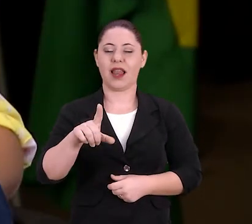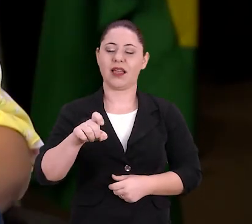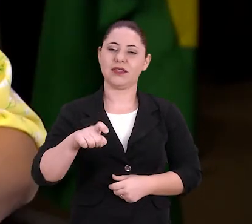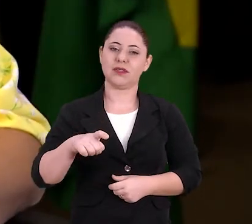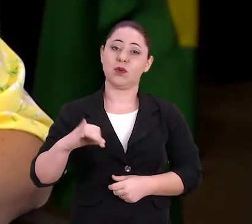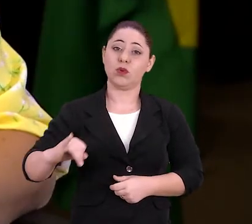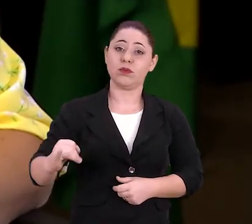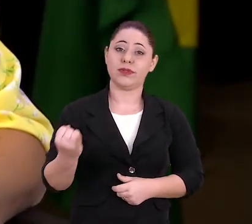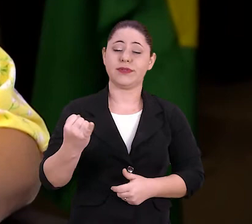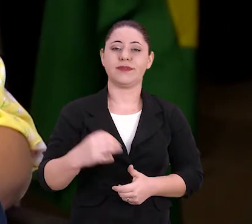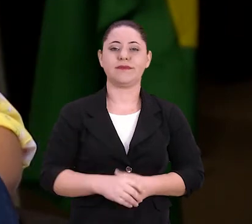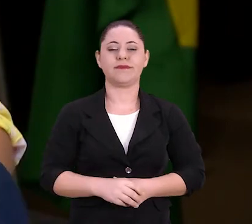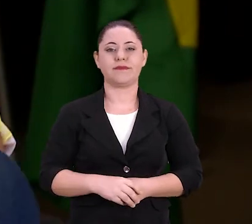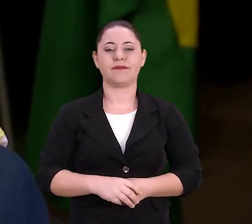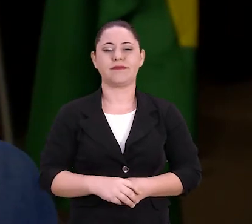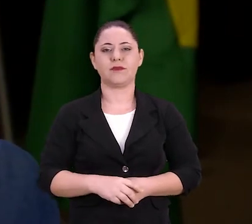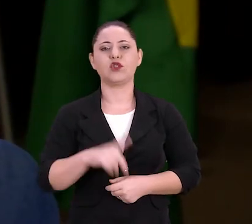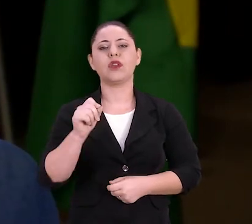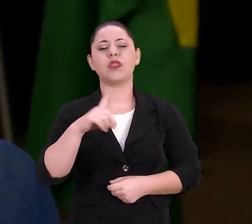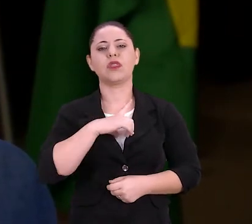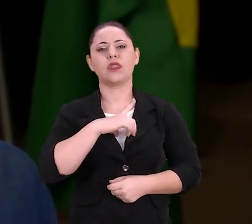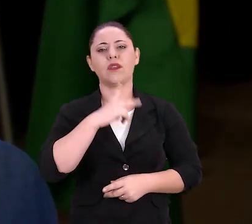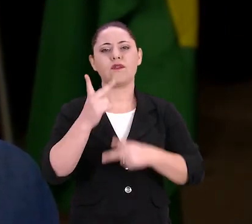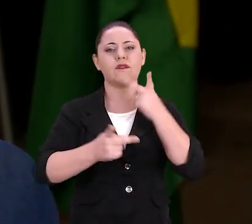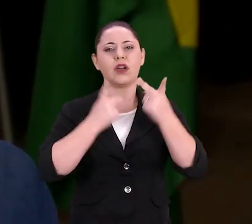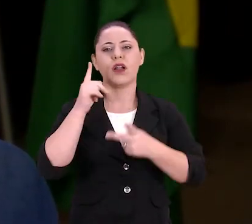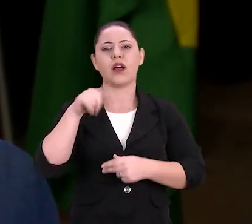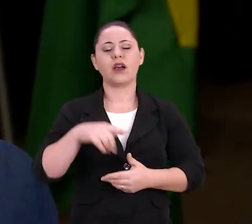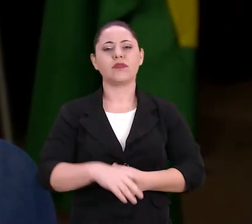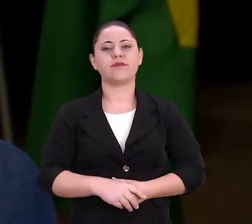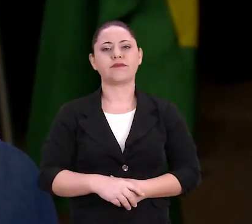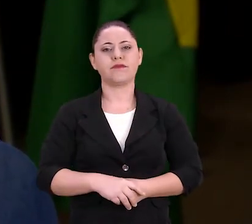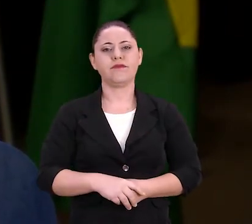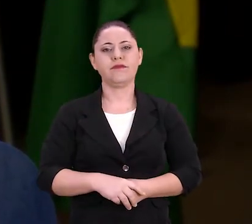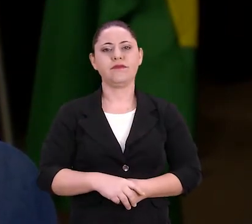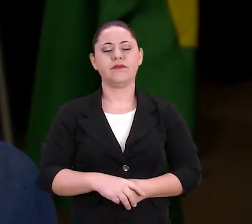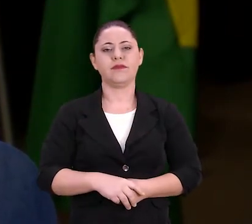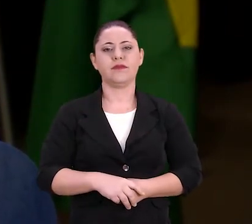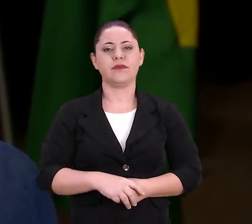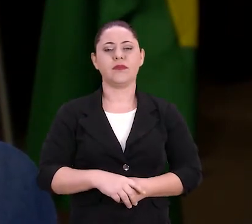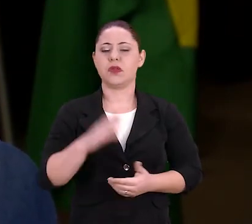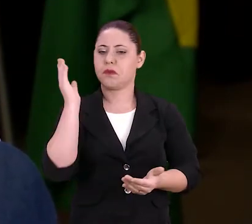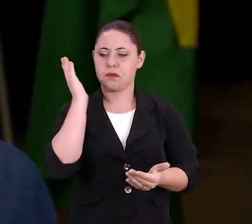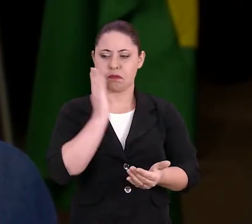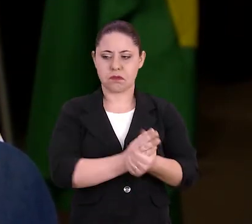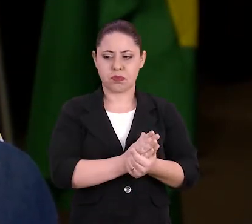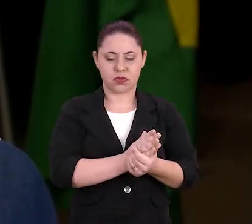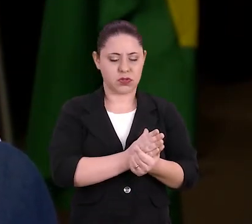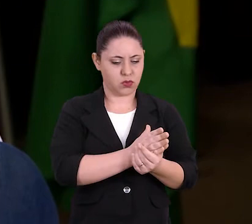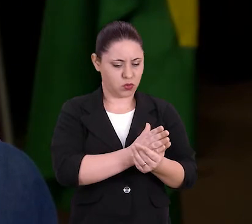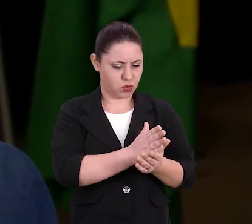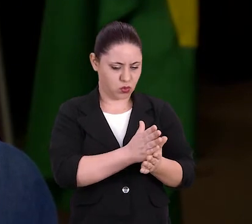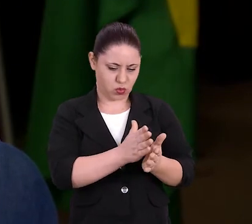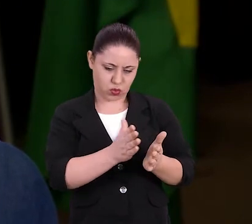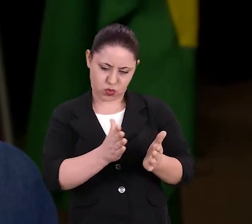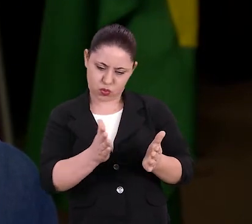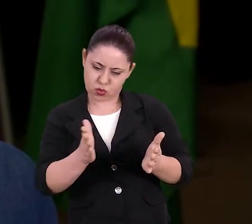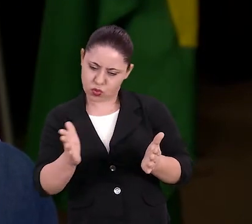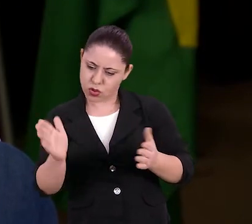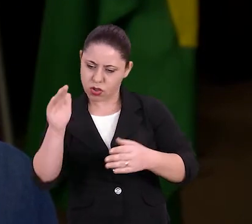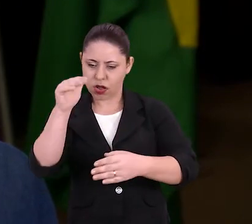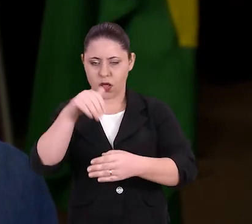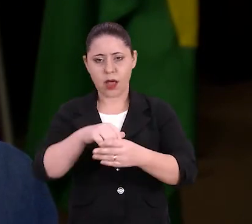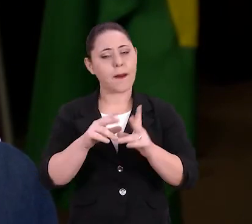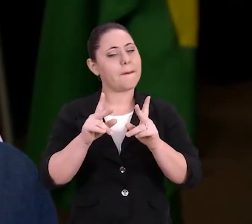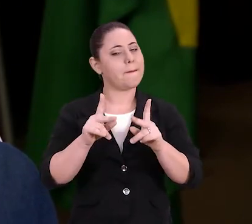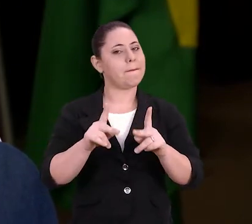pela oportunidade. O que eu tenho a dizer, né, é que o processo eleitoral ele é um